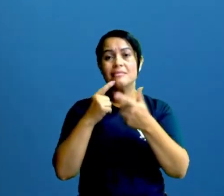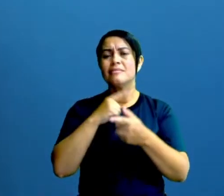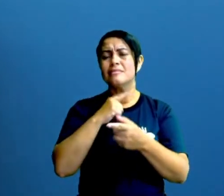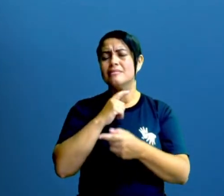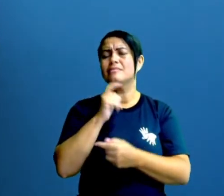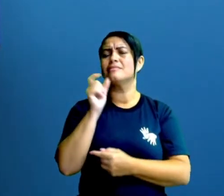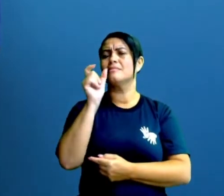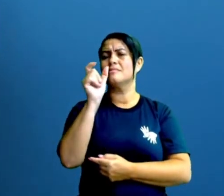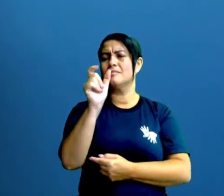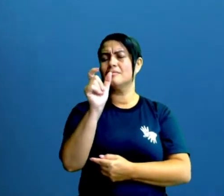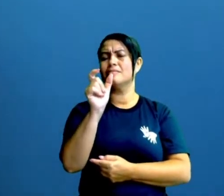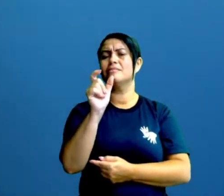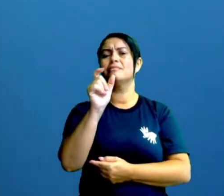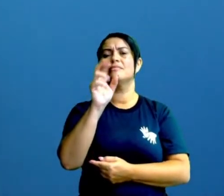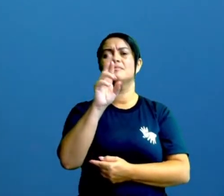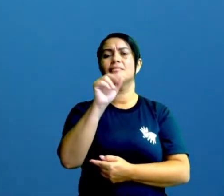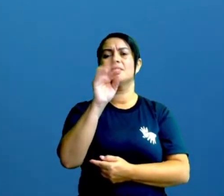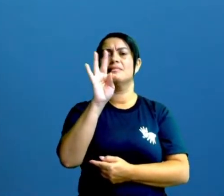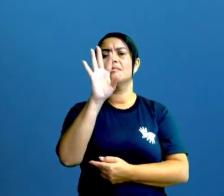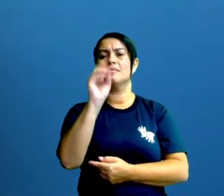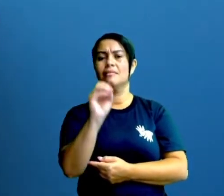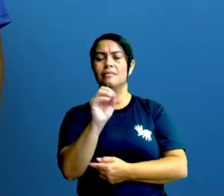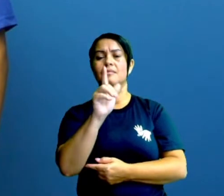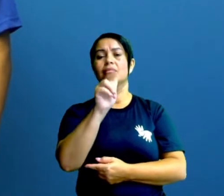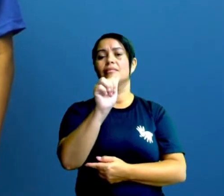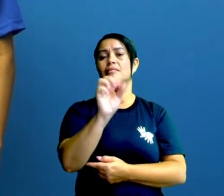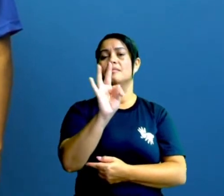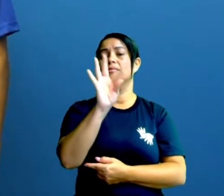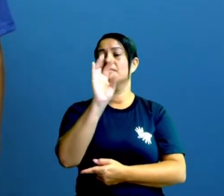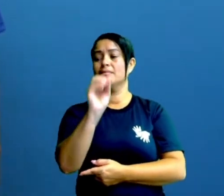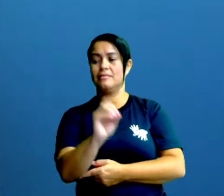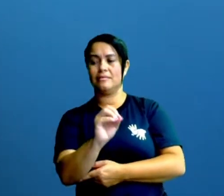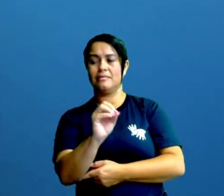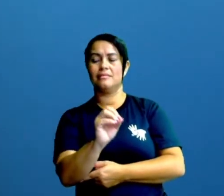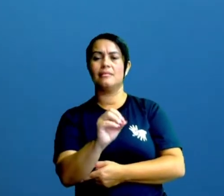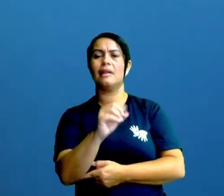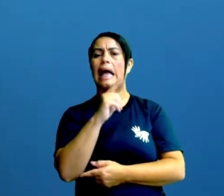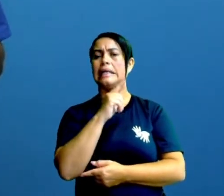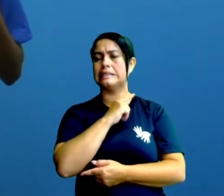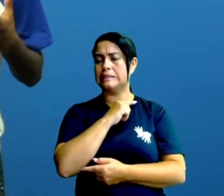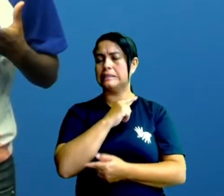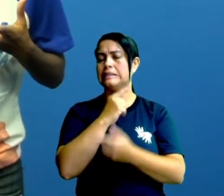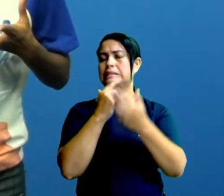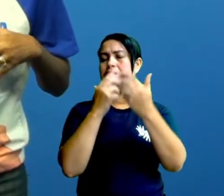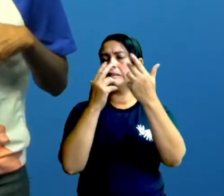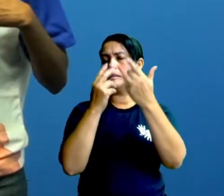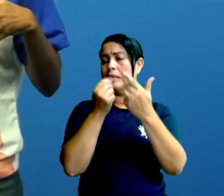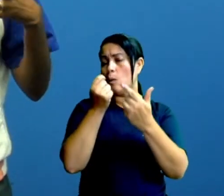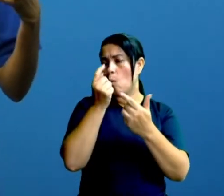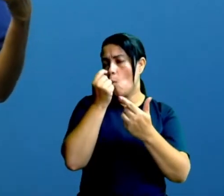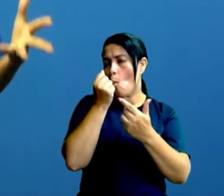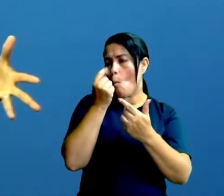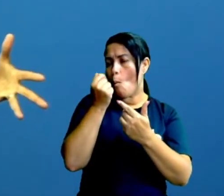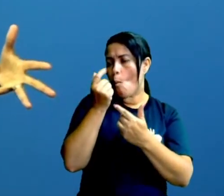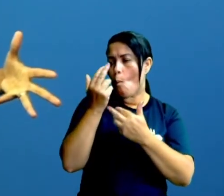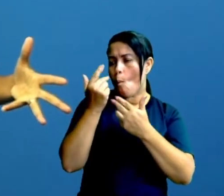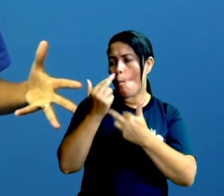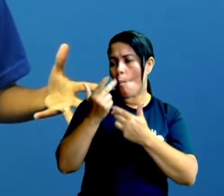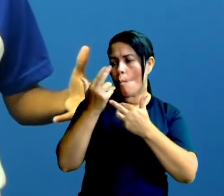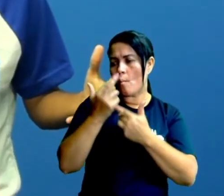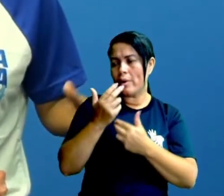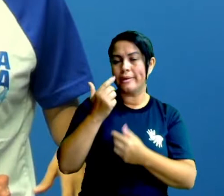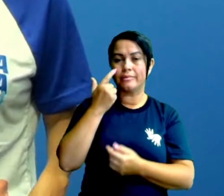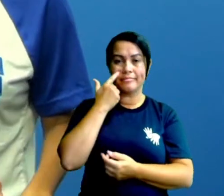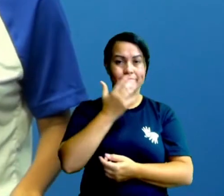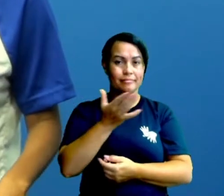a palavrinha Rato e gato ela se inscreve na mesma